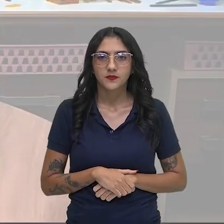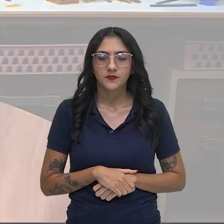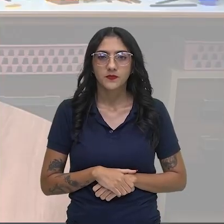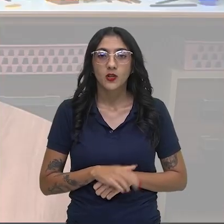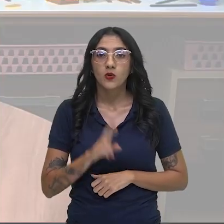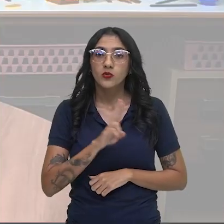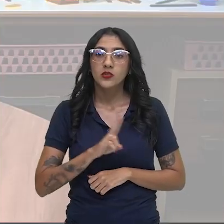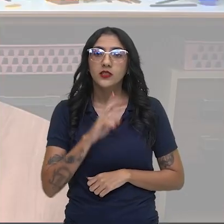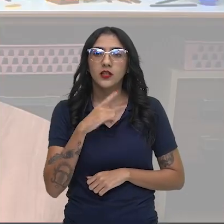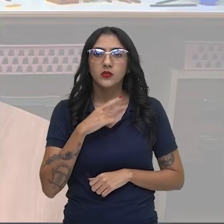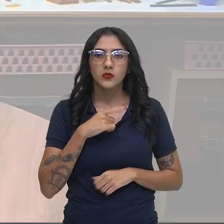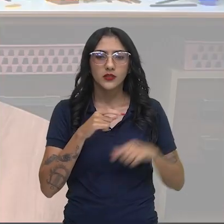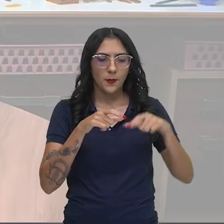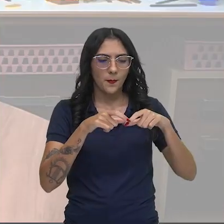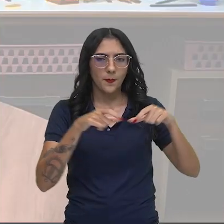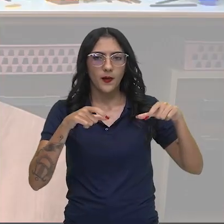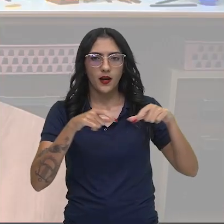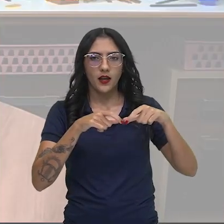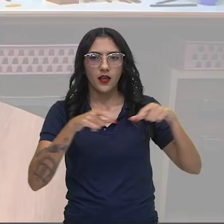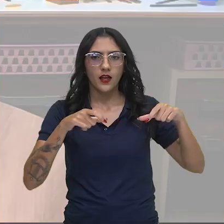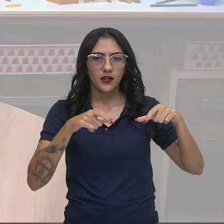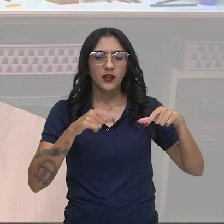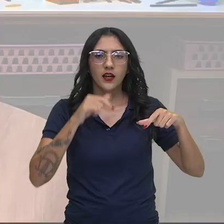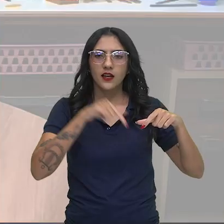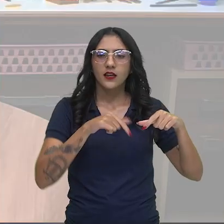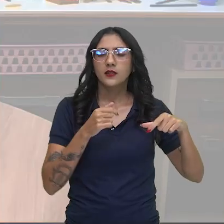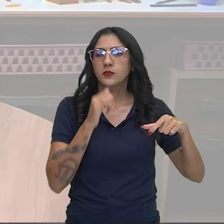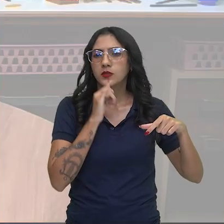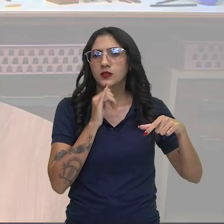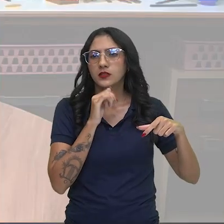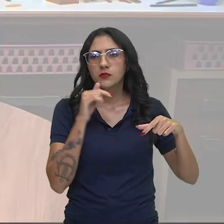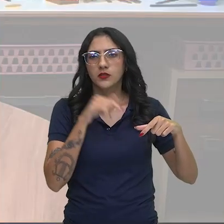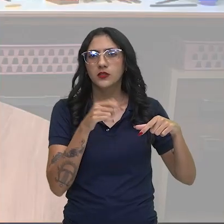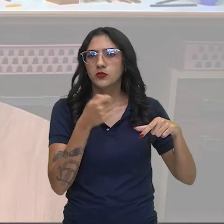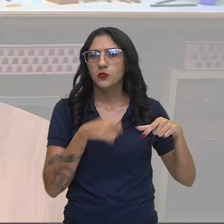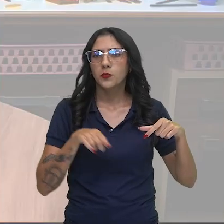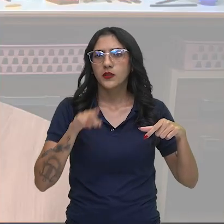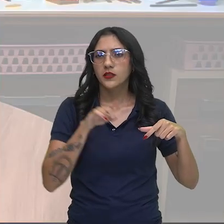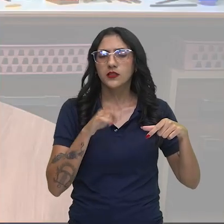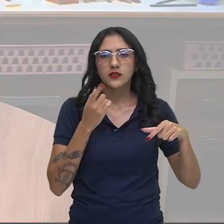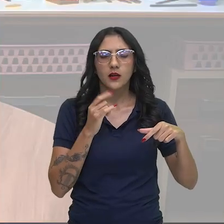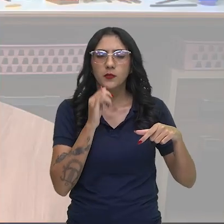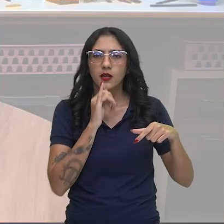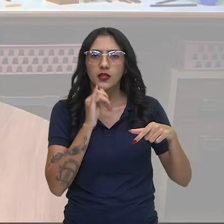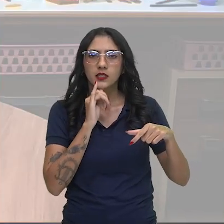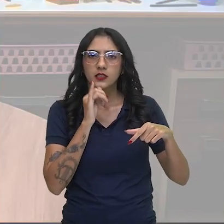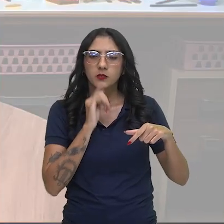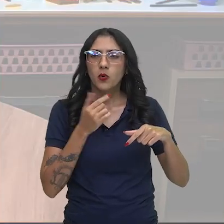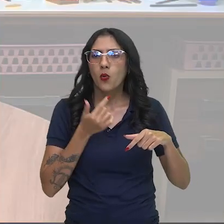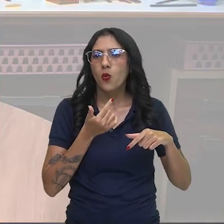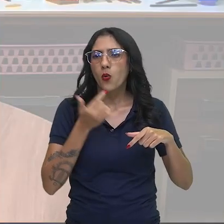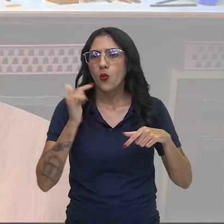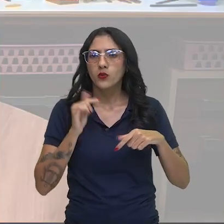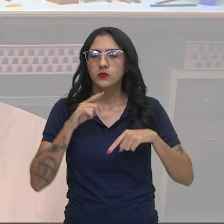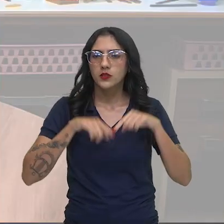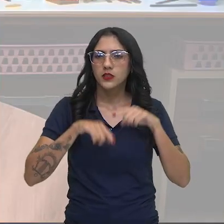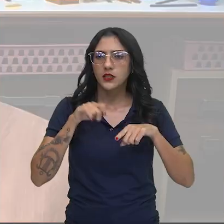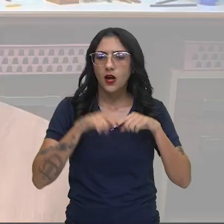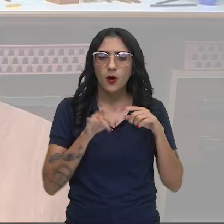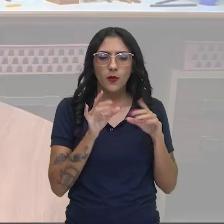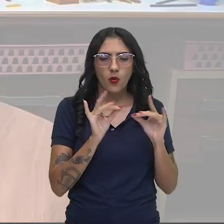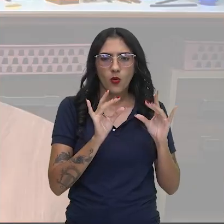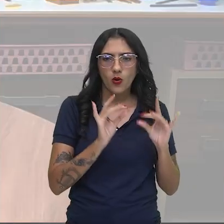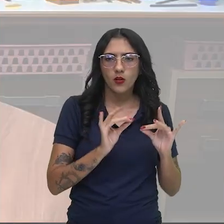onde ele faz essa ligação sem precisar você usar, no caso, solda. Então, você tem esses fios condutores e